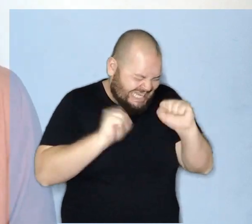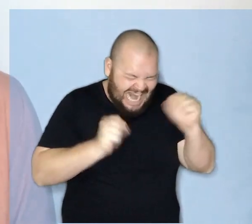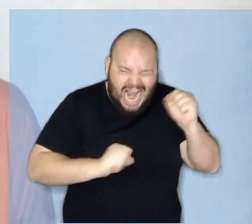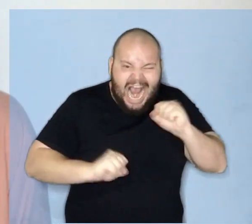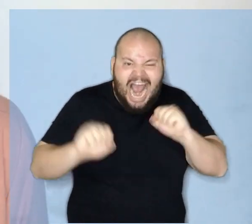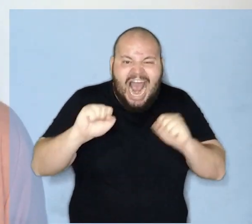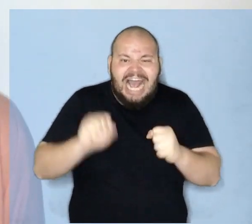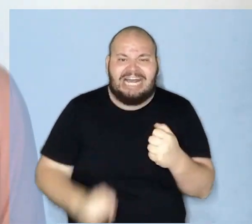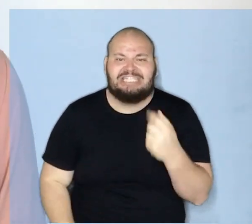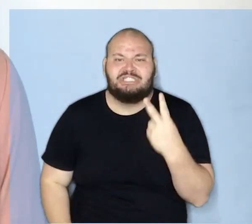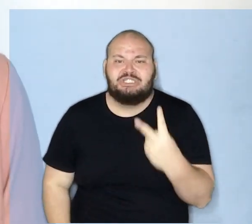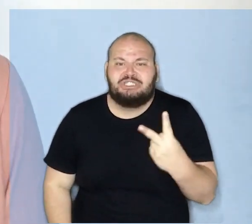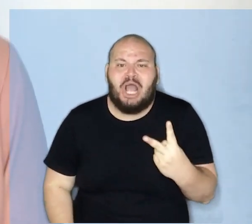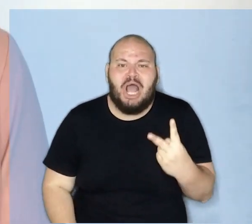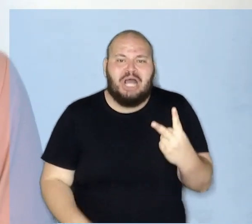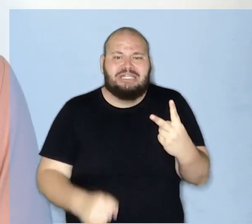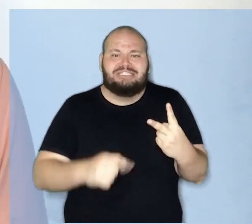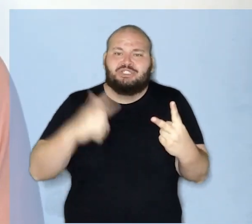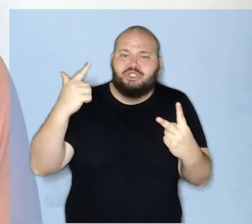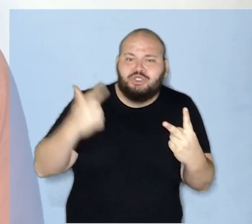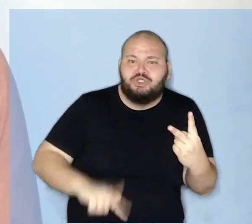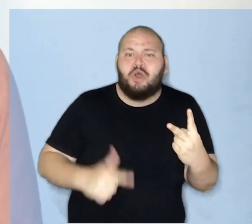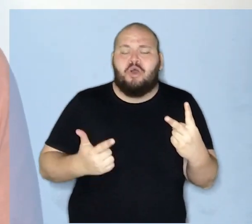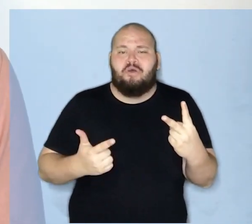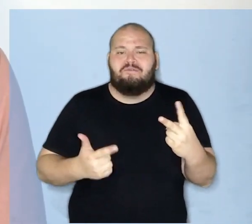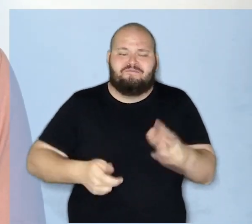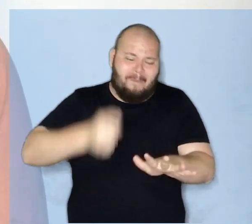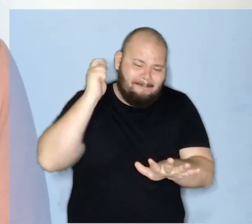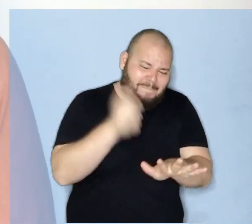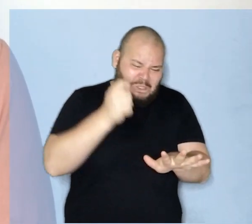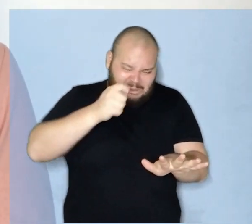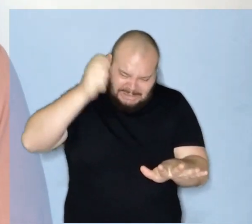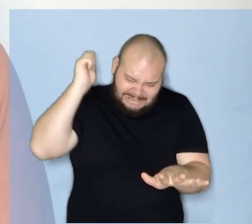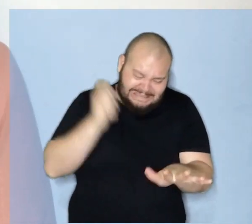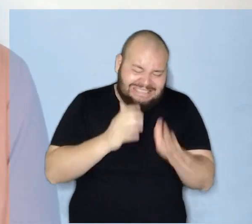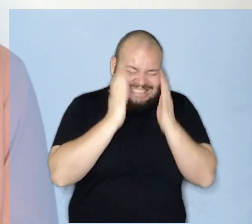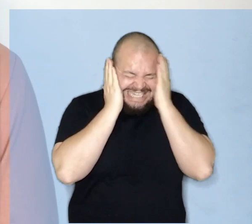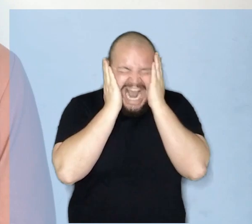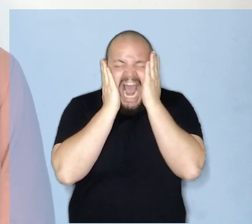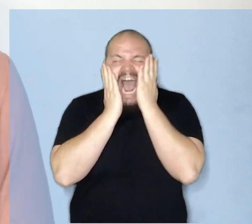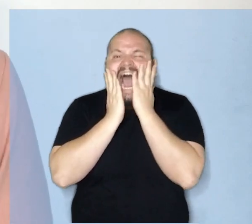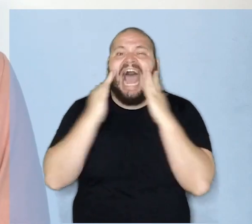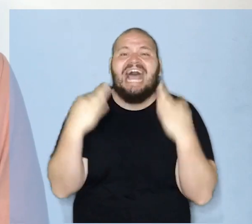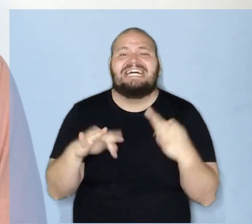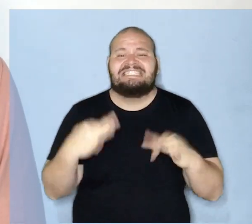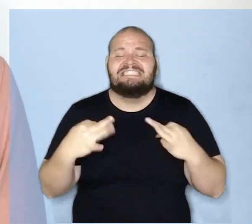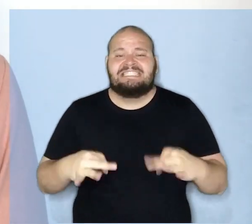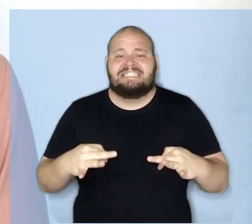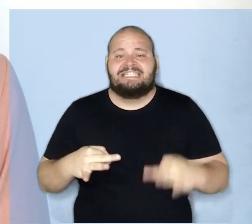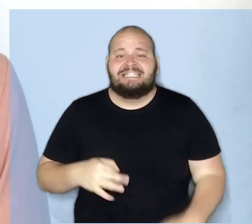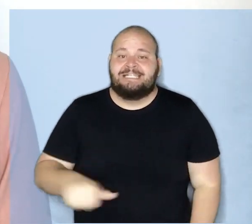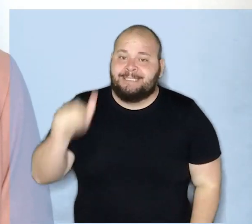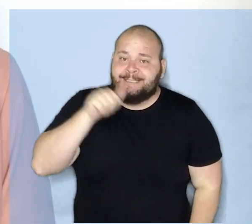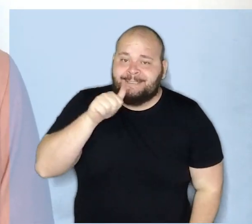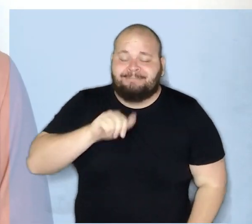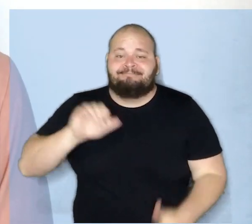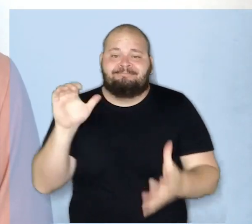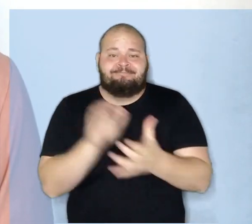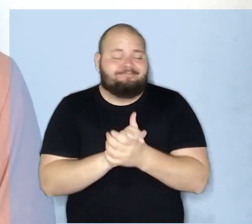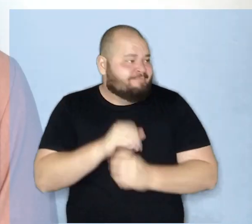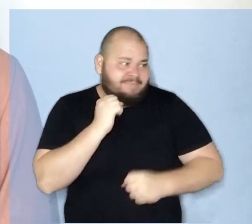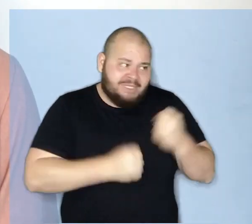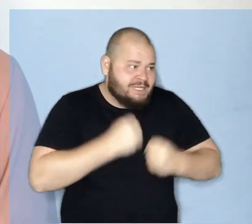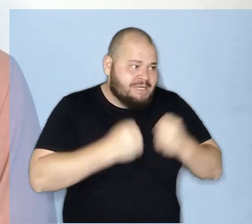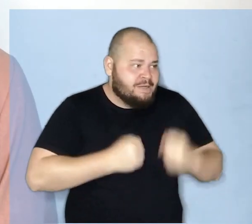martelou os dois dedos. Sim, martelou os dois dedos e ai, ai, ai. Dona Chinelo corre